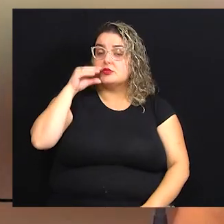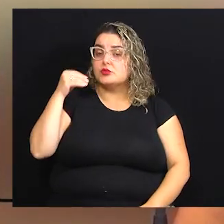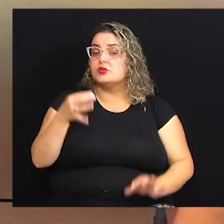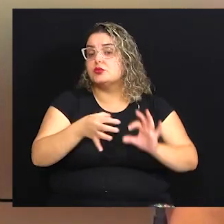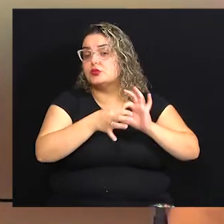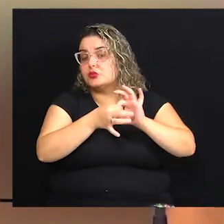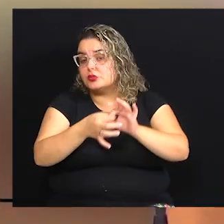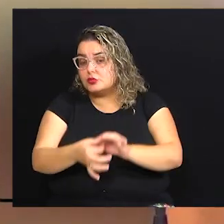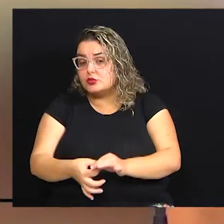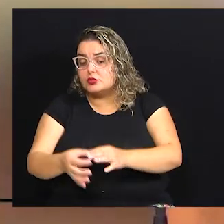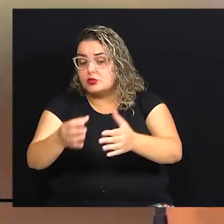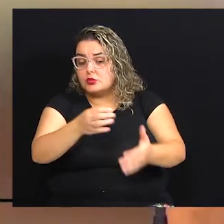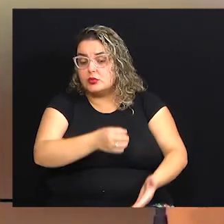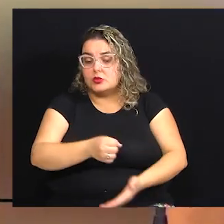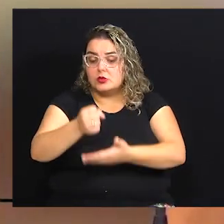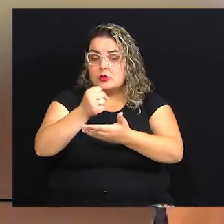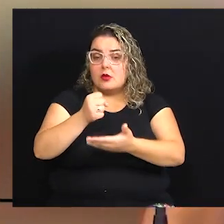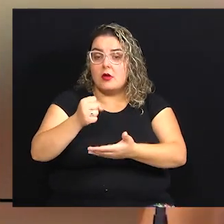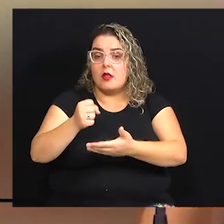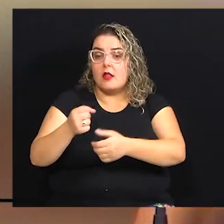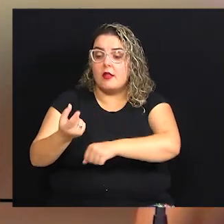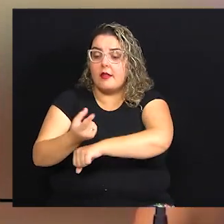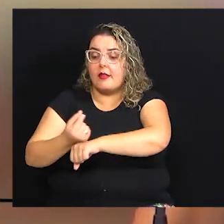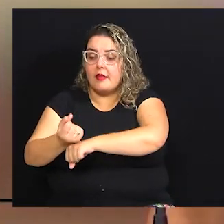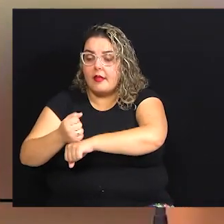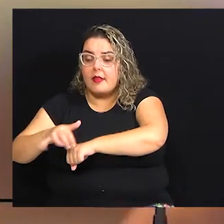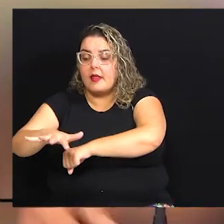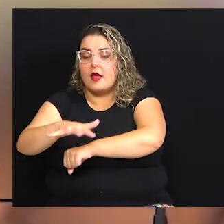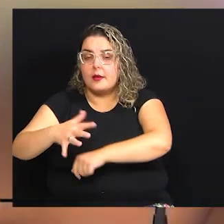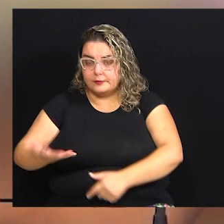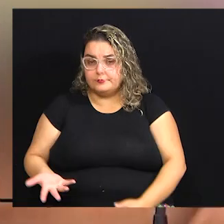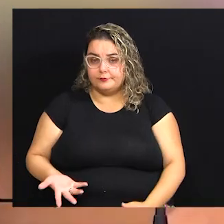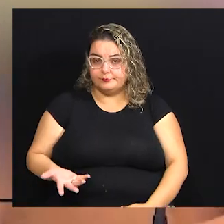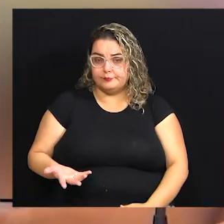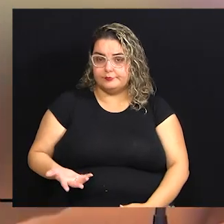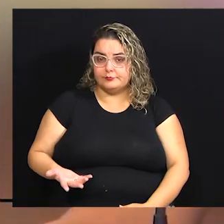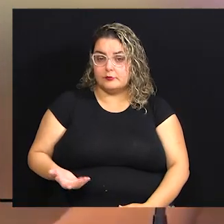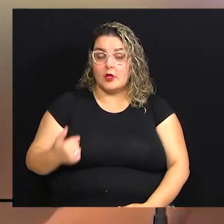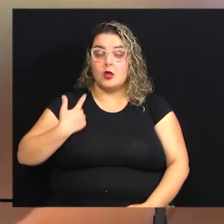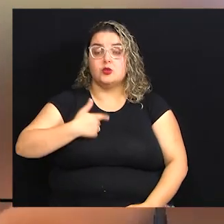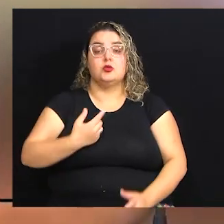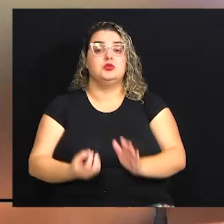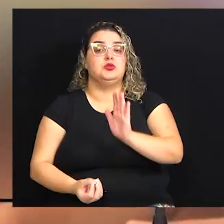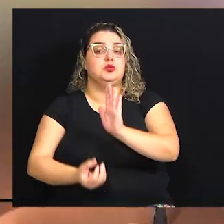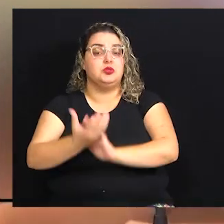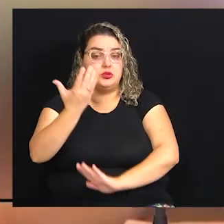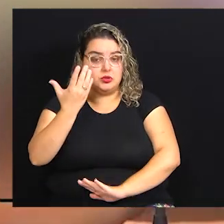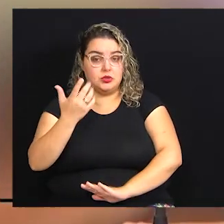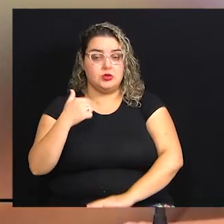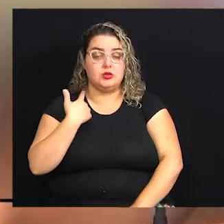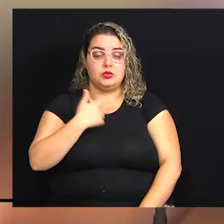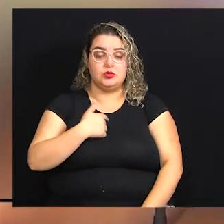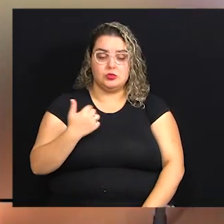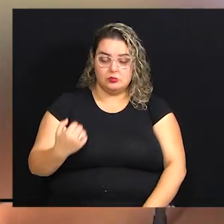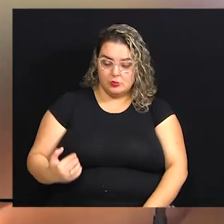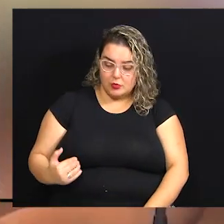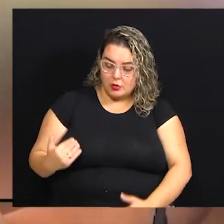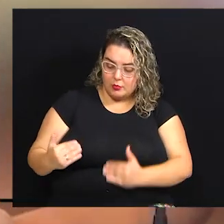no contexto desse capitalismo neoliberal. Nós criamos